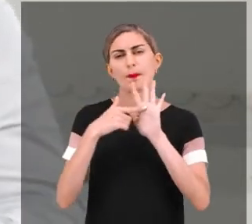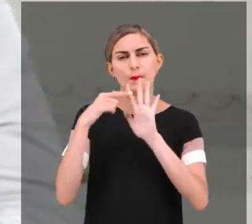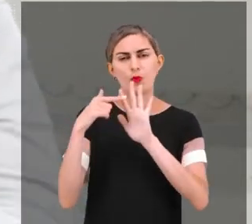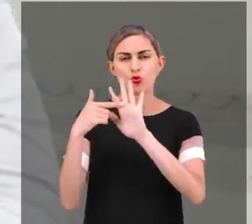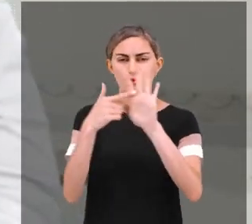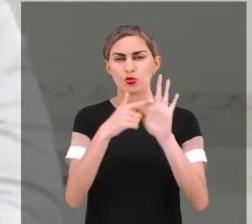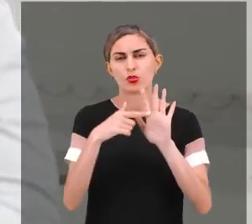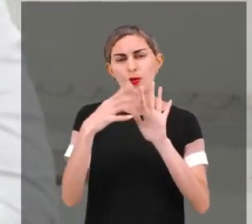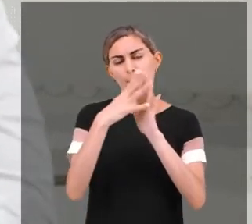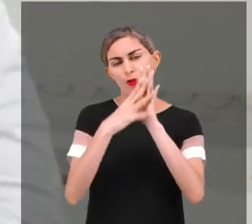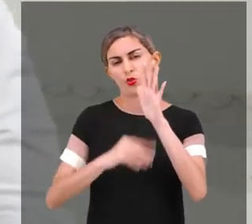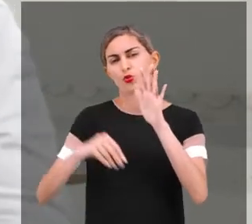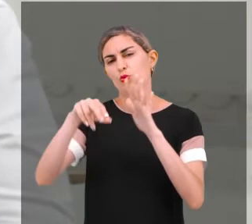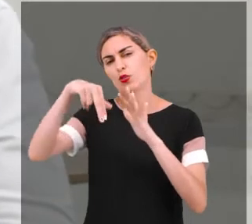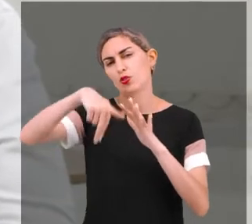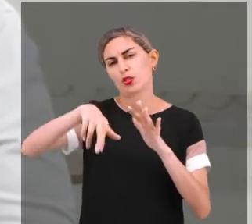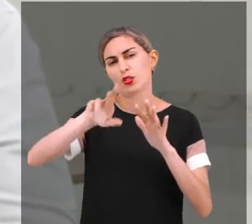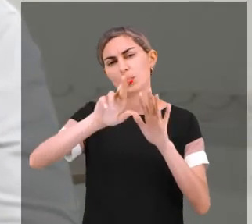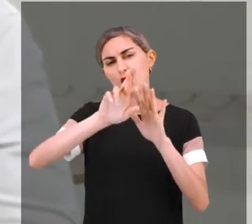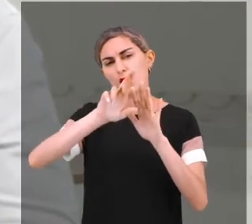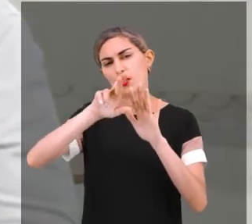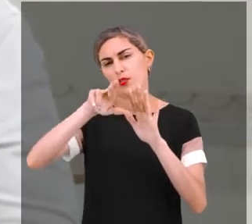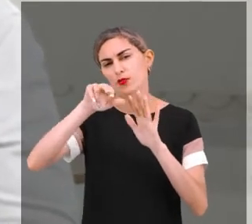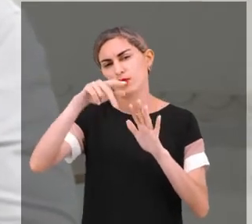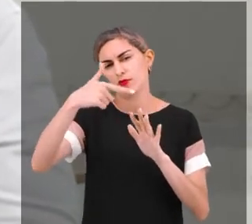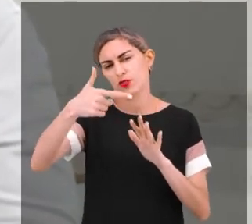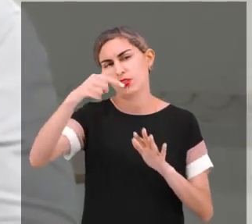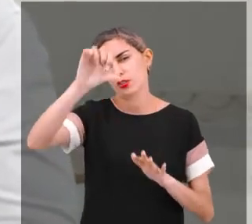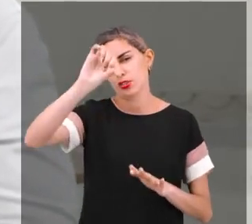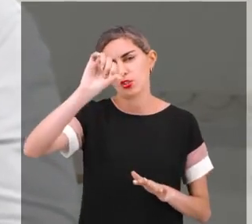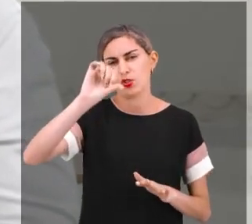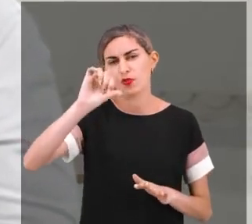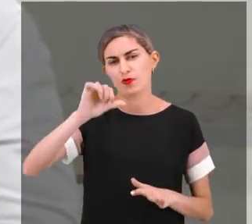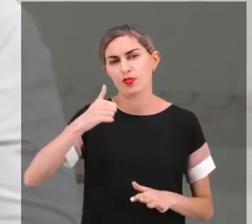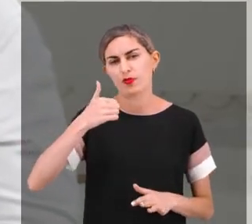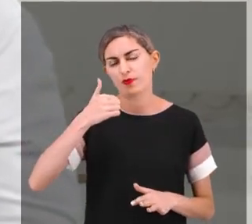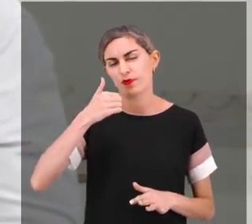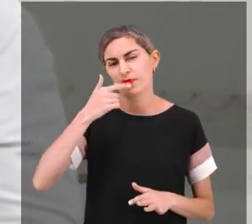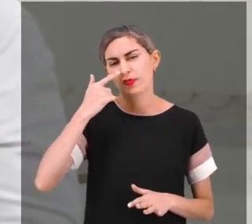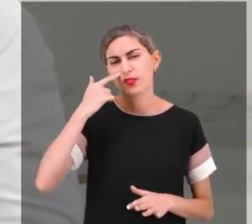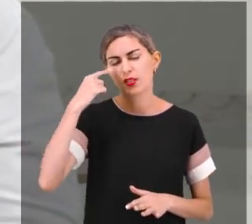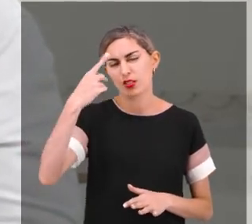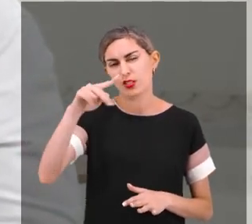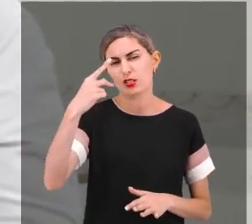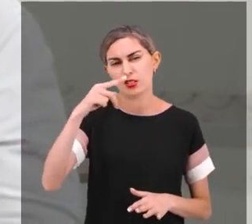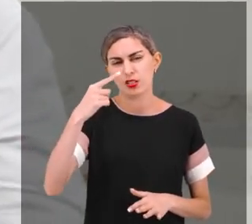apresentar para vocês o manual da NR29. Uma grande contribuição, né? Que foi